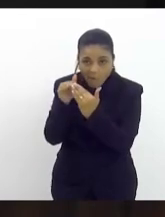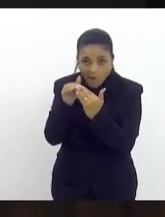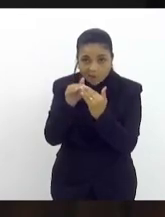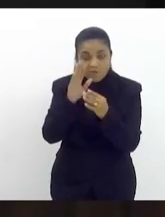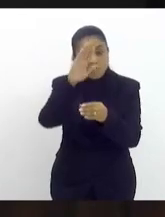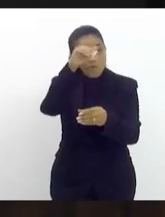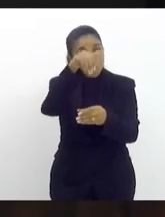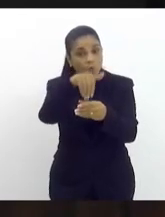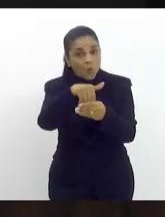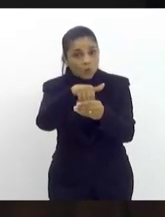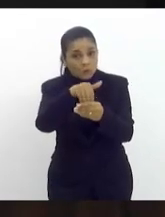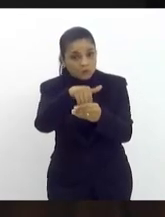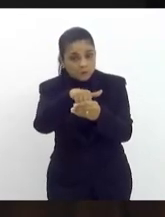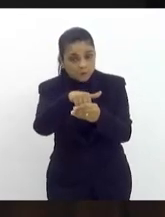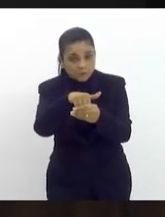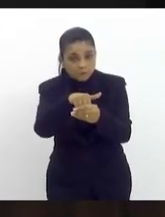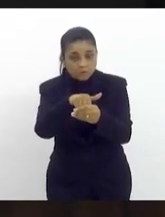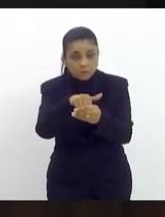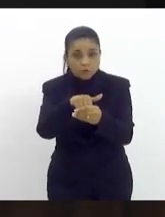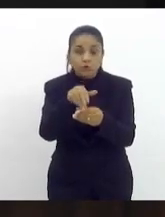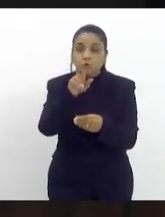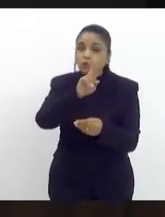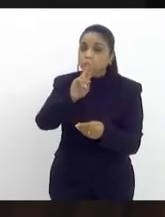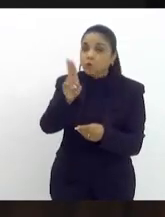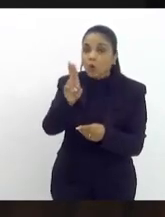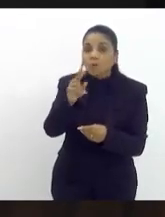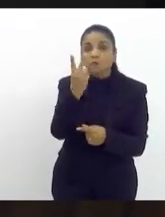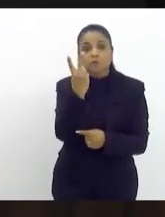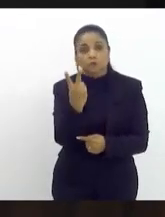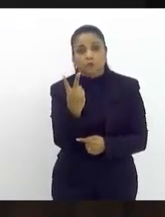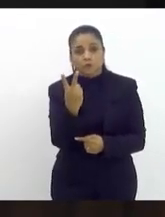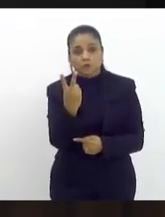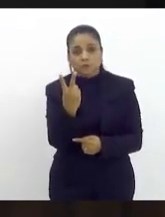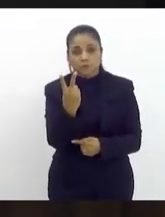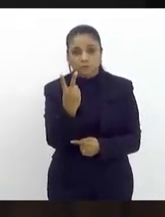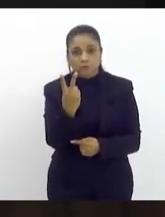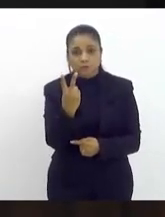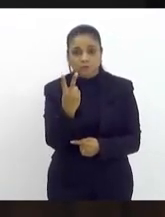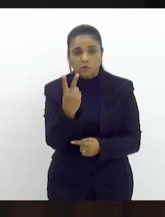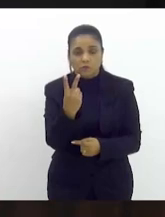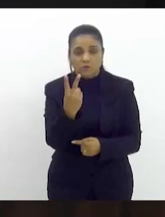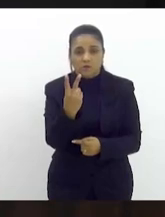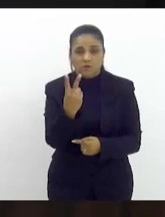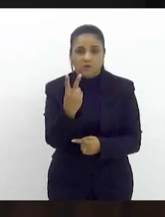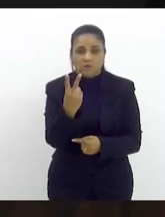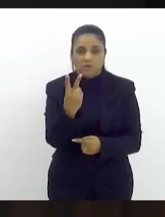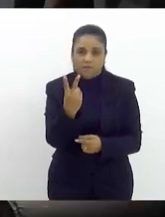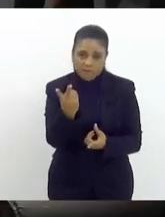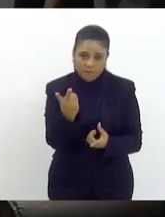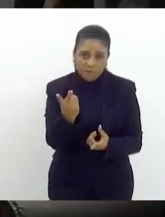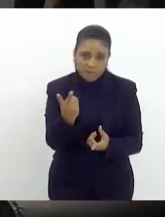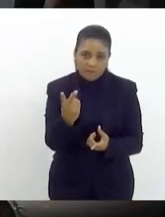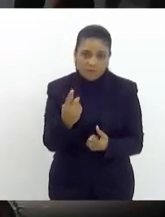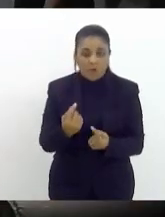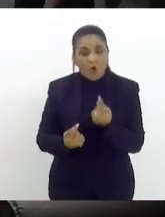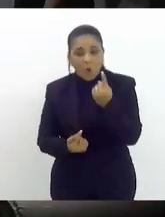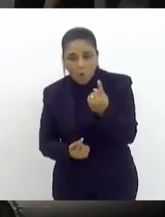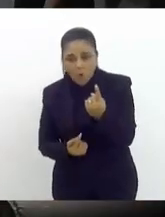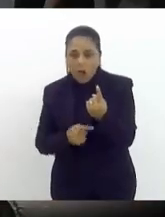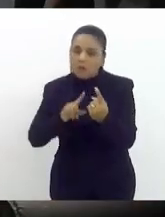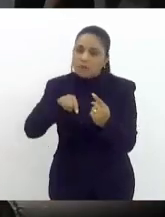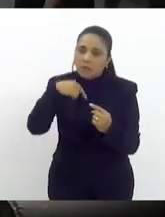votação, colocar os dois nomes, em vez de fazer o procedimento de um nome depois do outro. Senhor